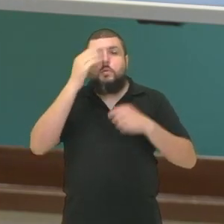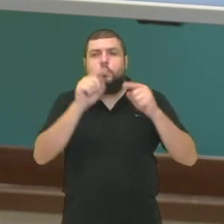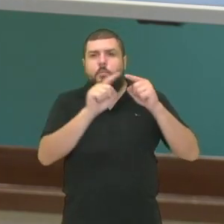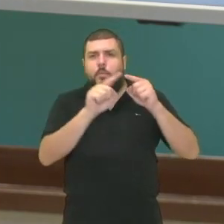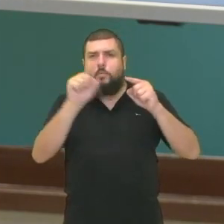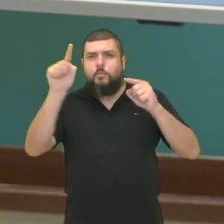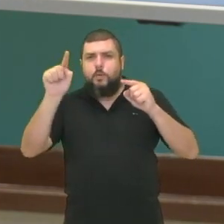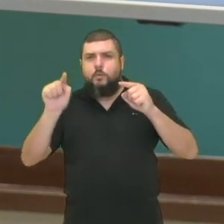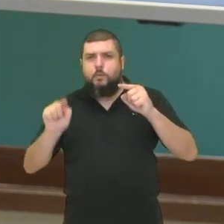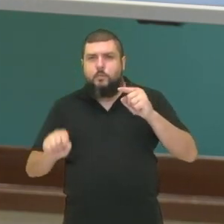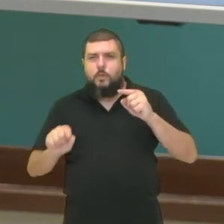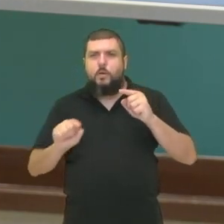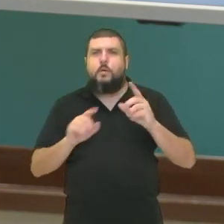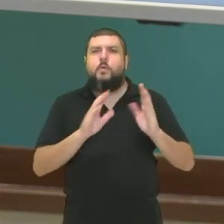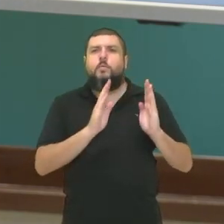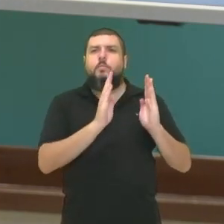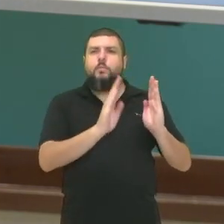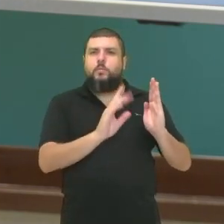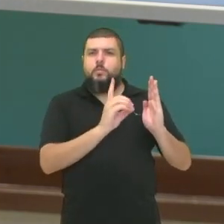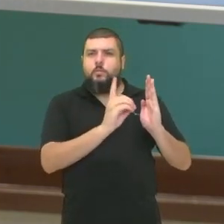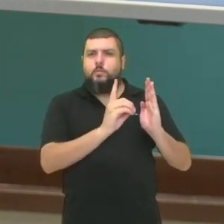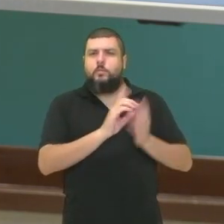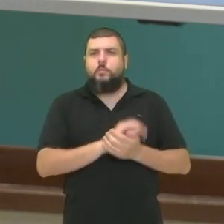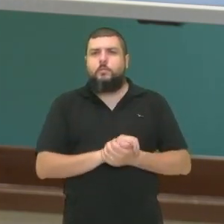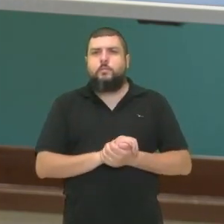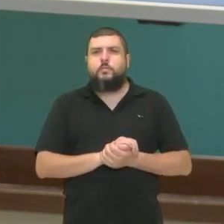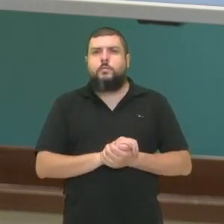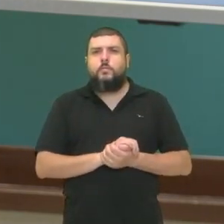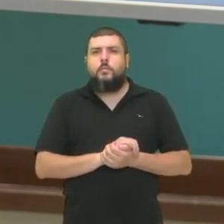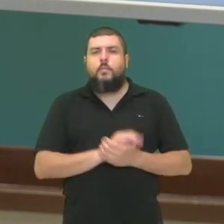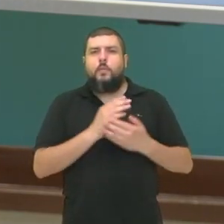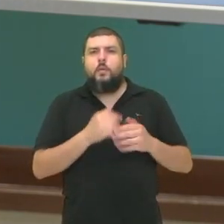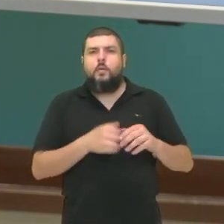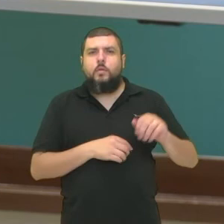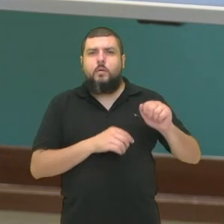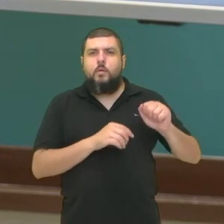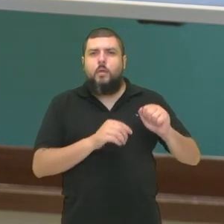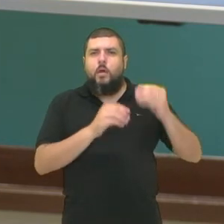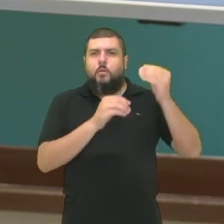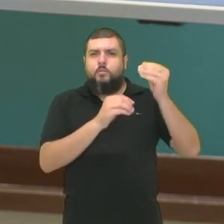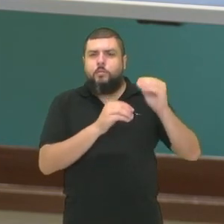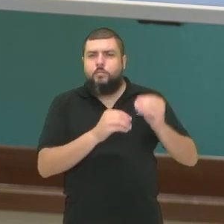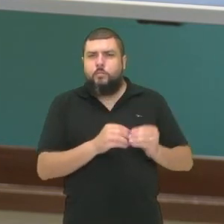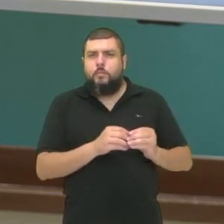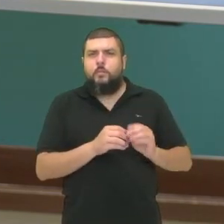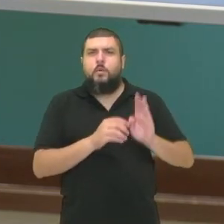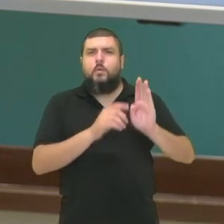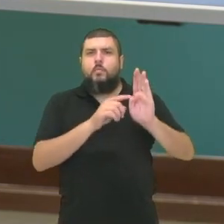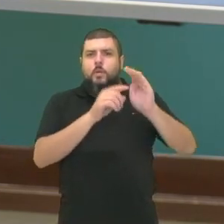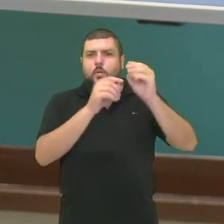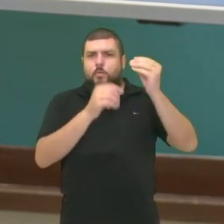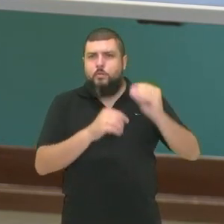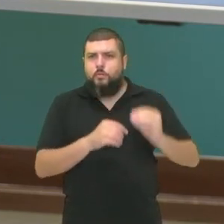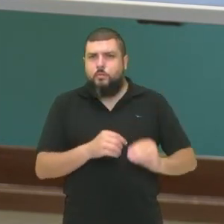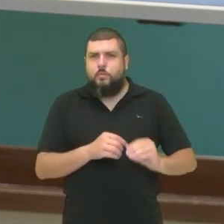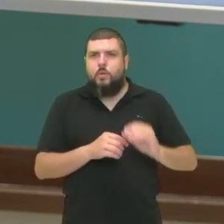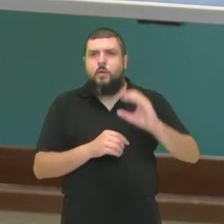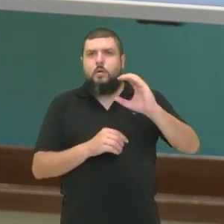pontos. Então, colocamos o primeiro ponto, que é o ponto A, o segundo ponto, que é o B, e o terceiro ponto, que é o